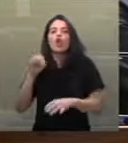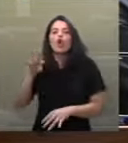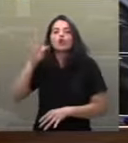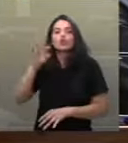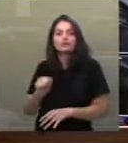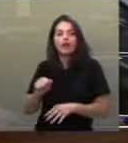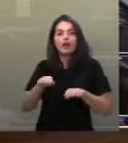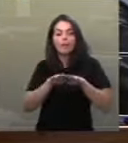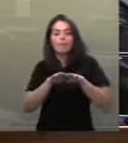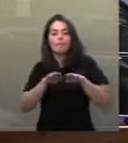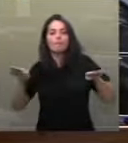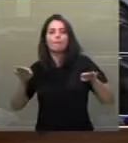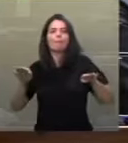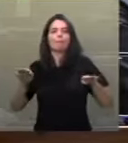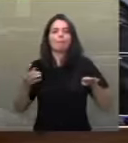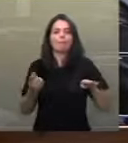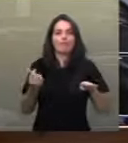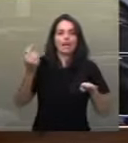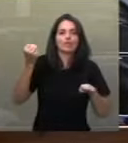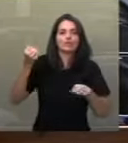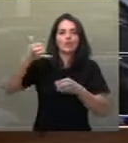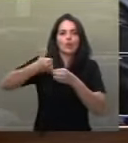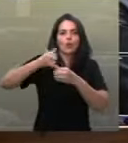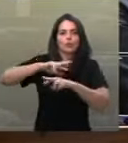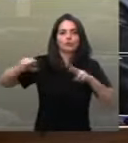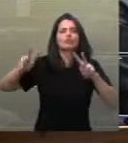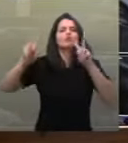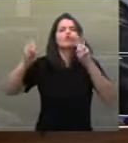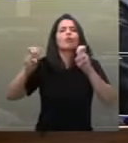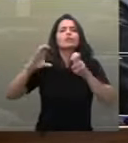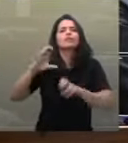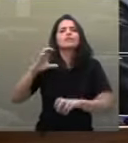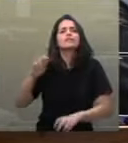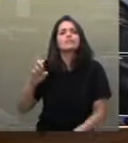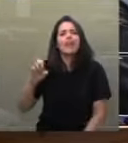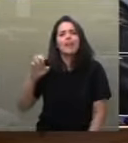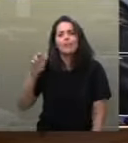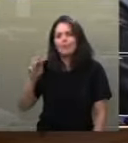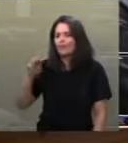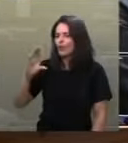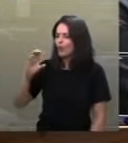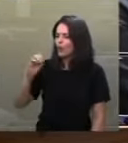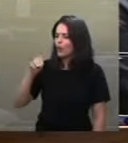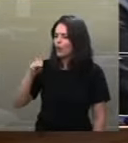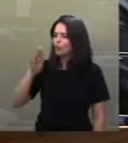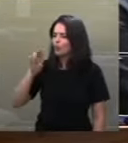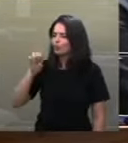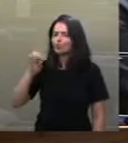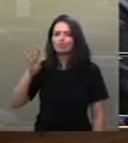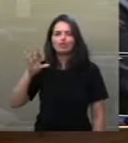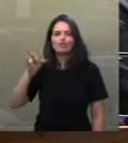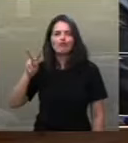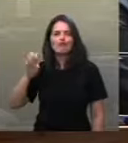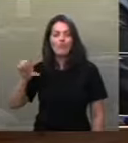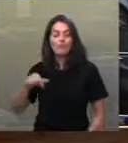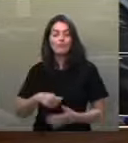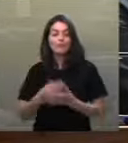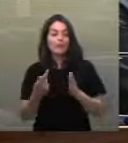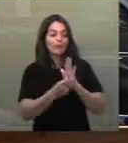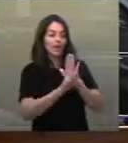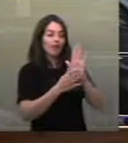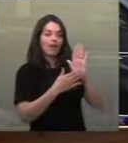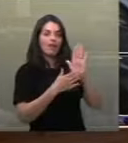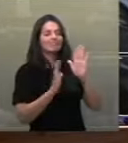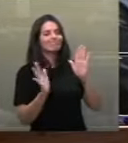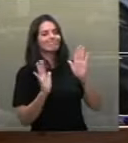combustíveis, apelidada de CEP Combustíveis. Do ponto de vista da juridicidade, julgamos que o PL originalmente não atendia